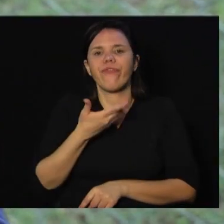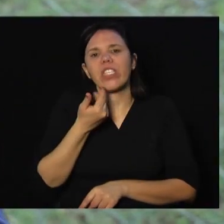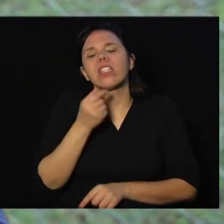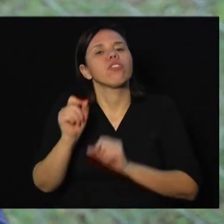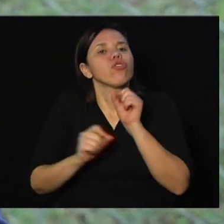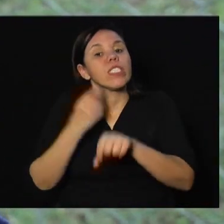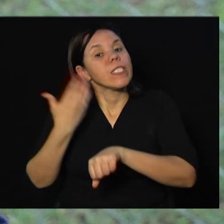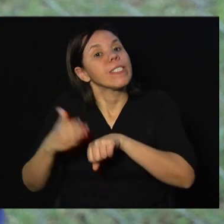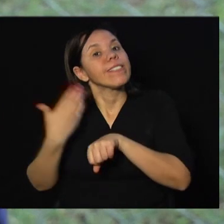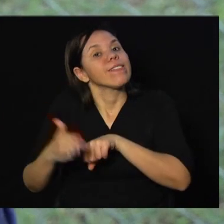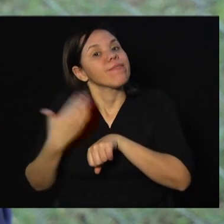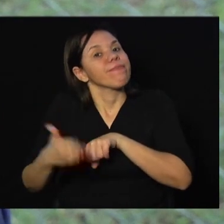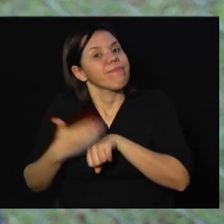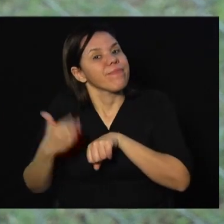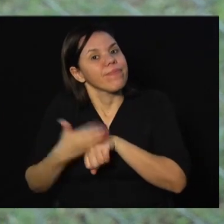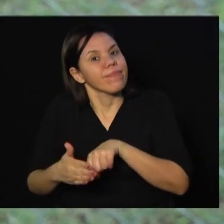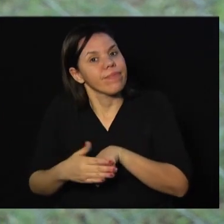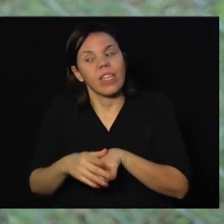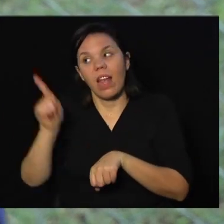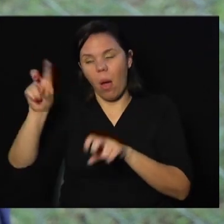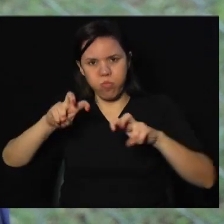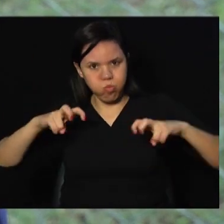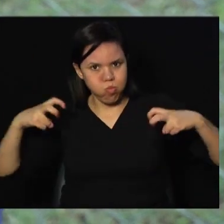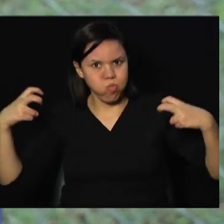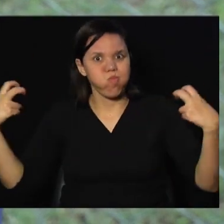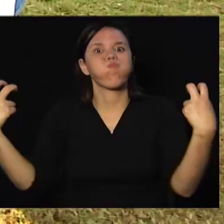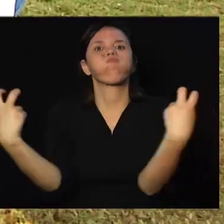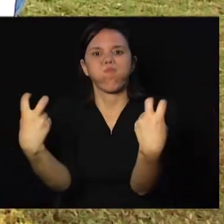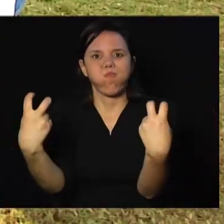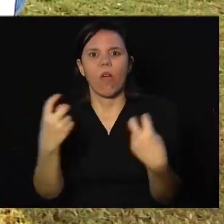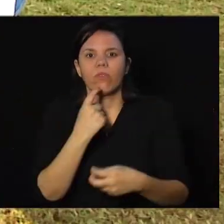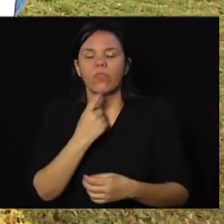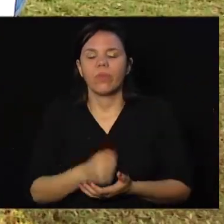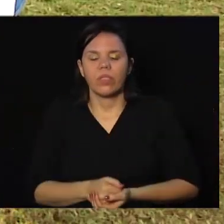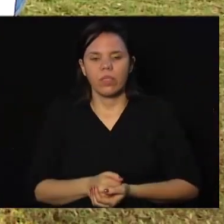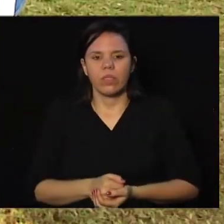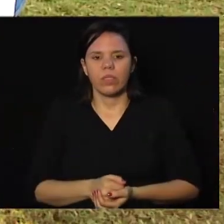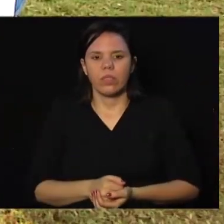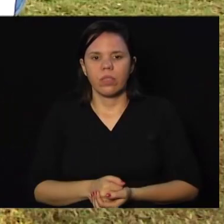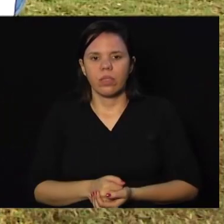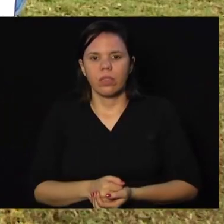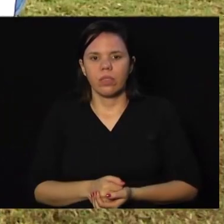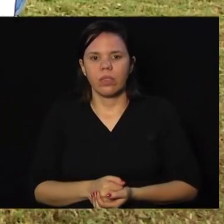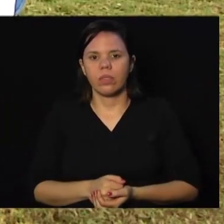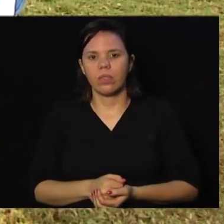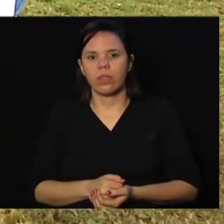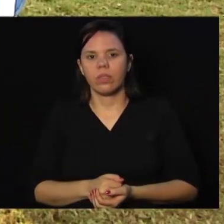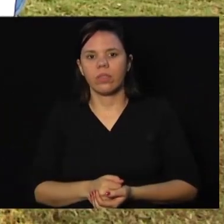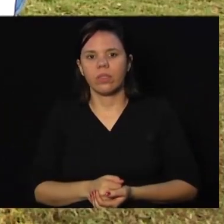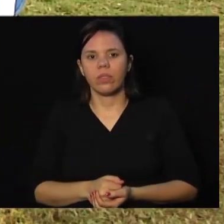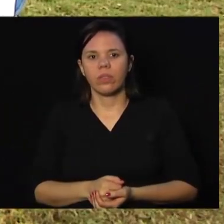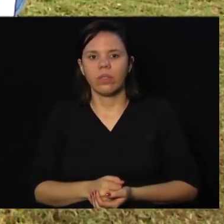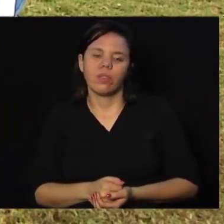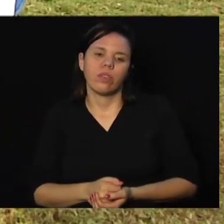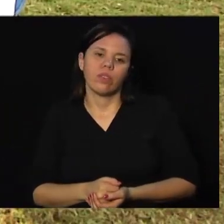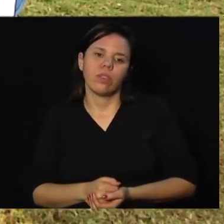gente treinava lá no Moisés Lucarelli, mas muitos coletivos, a maioria dos coletivos era feito